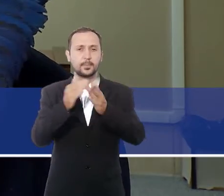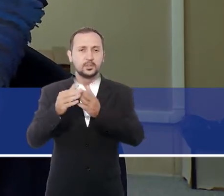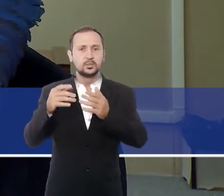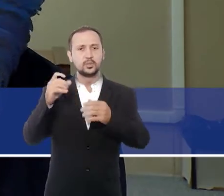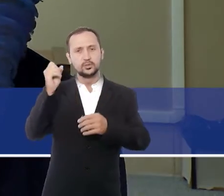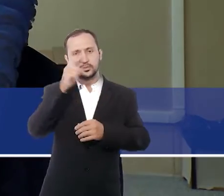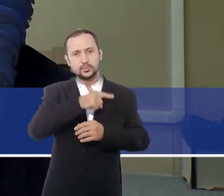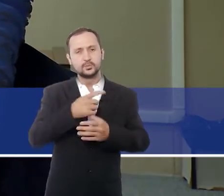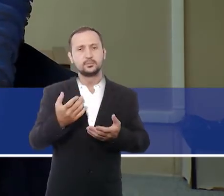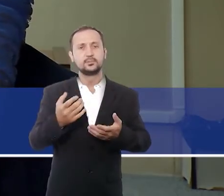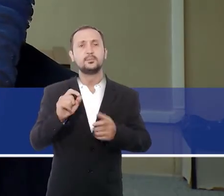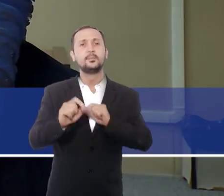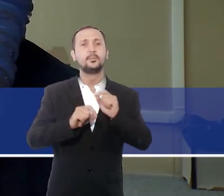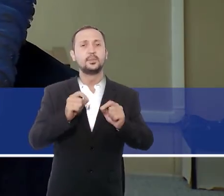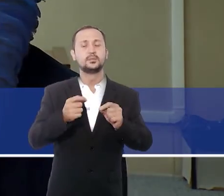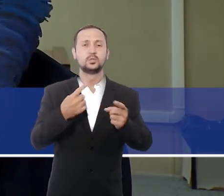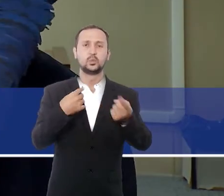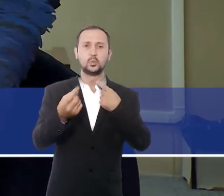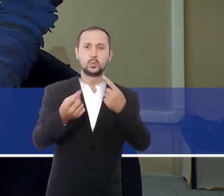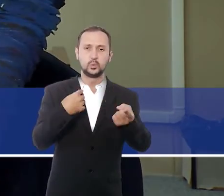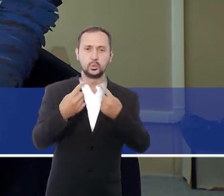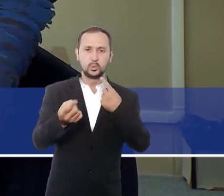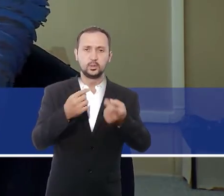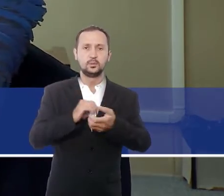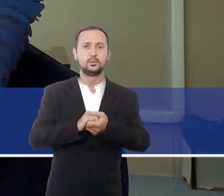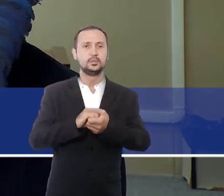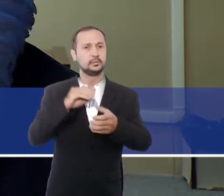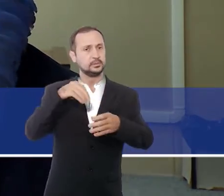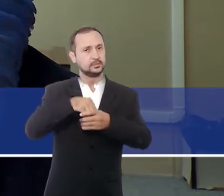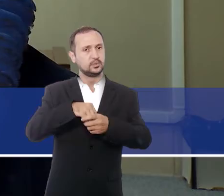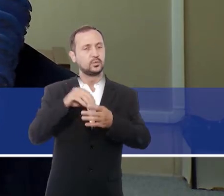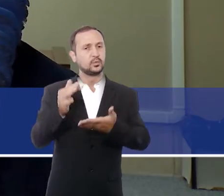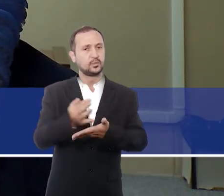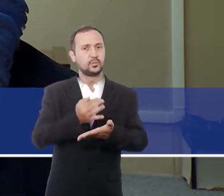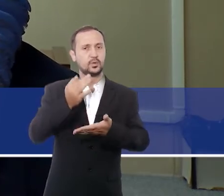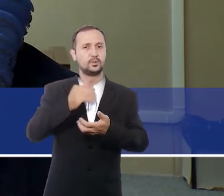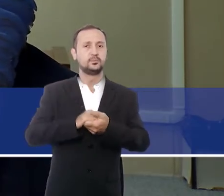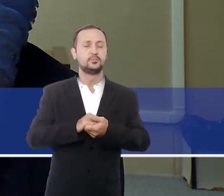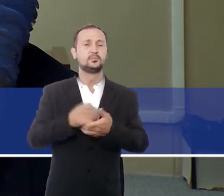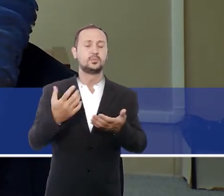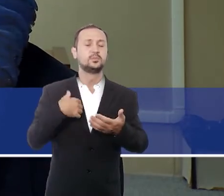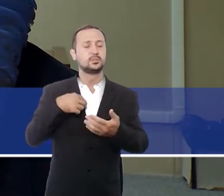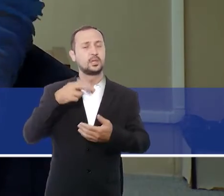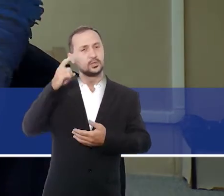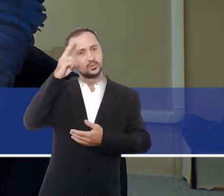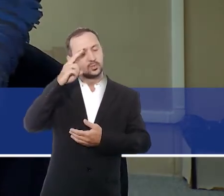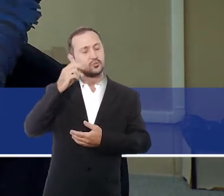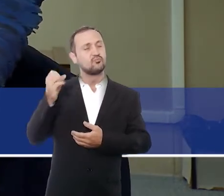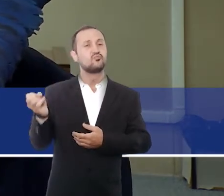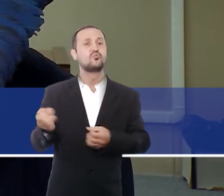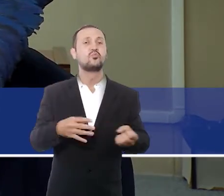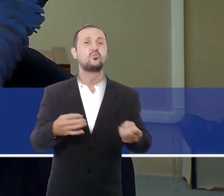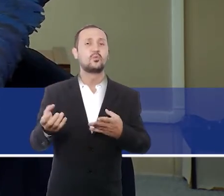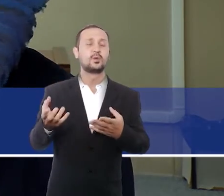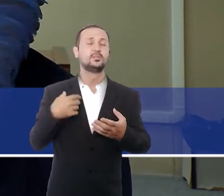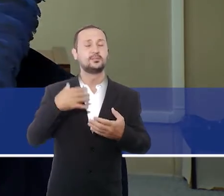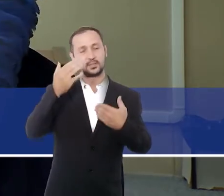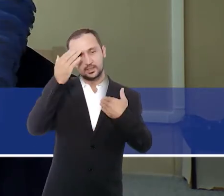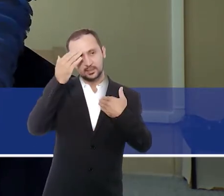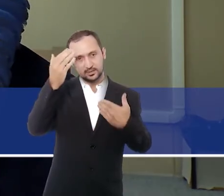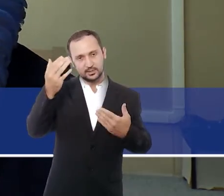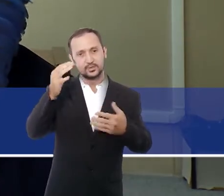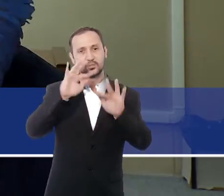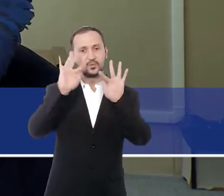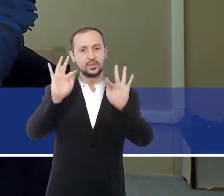demandas, traz as nossas dificuldades para que seja discutido aqui nesse fórum. Então está sendo histórico para a gente fica